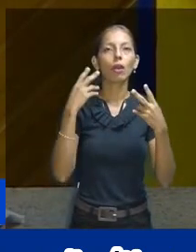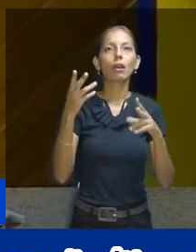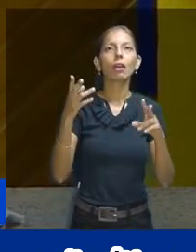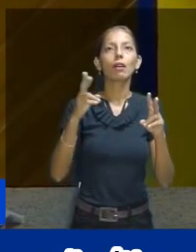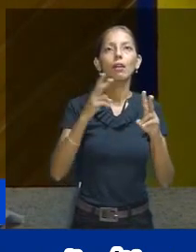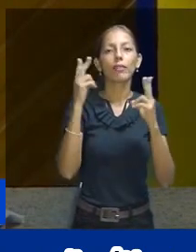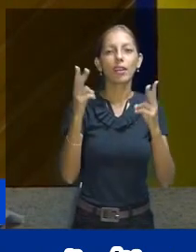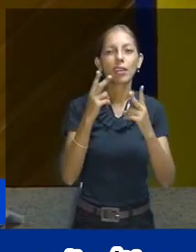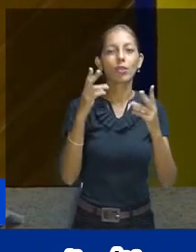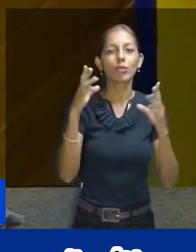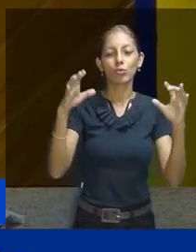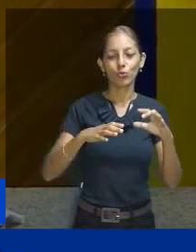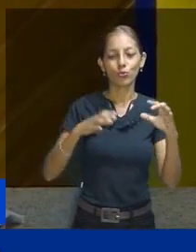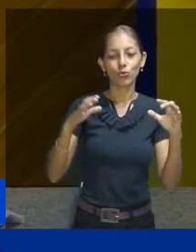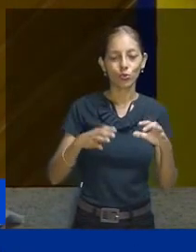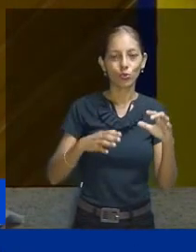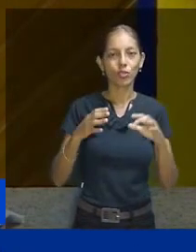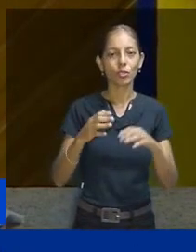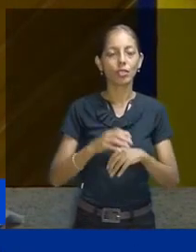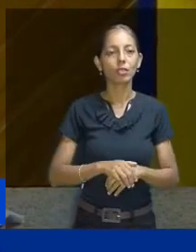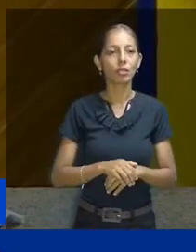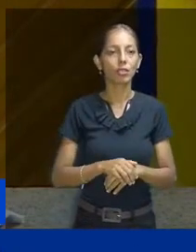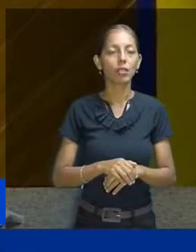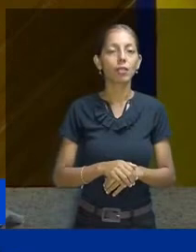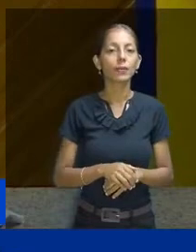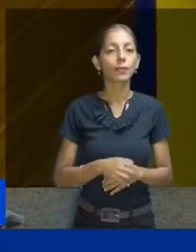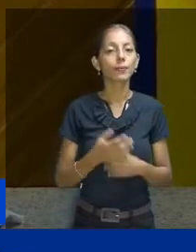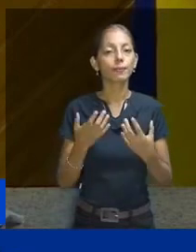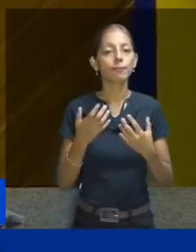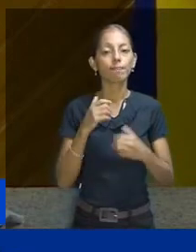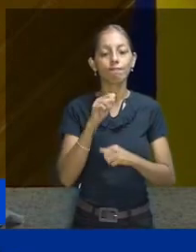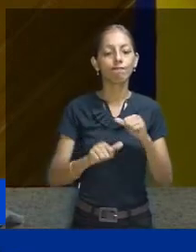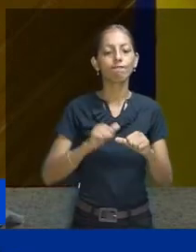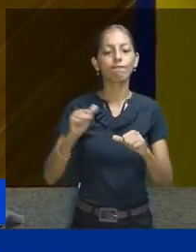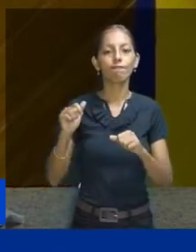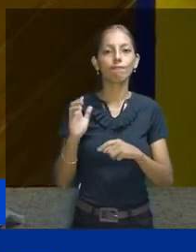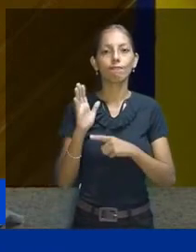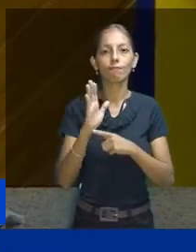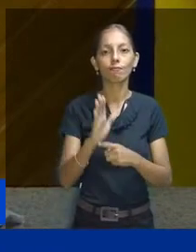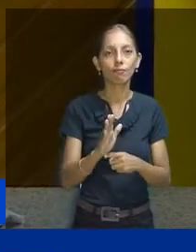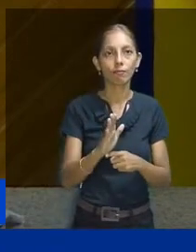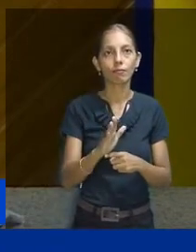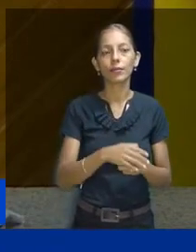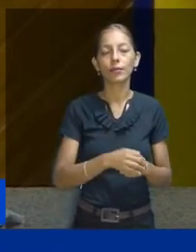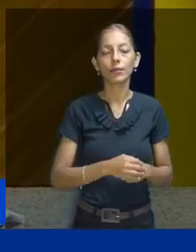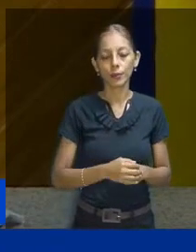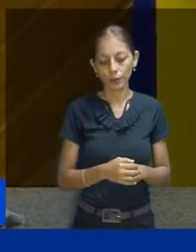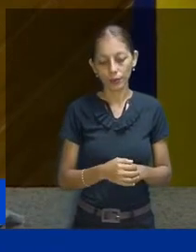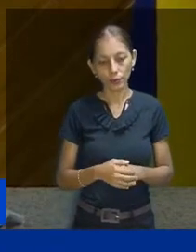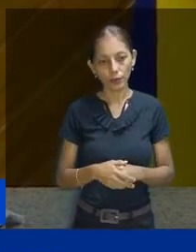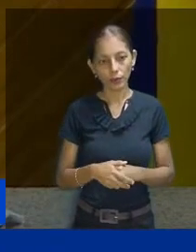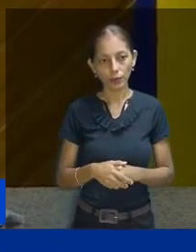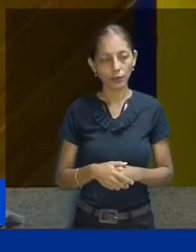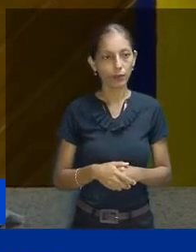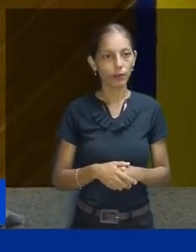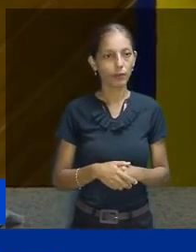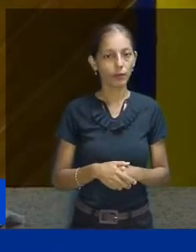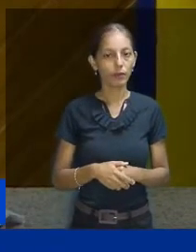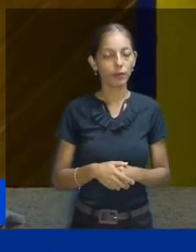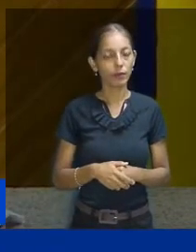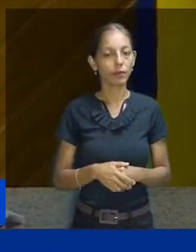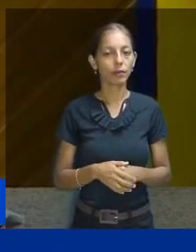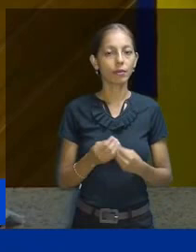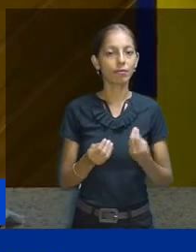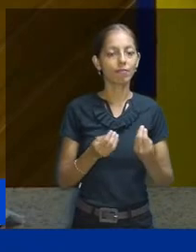a mudança climática e seus impactos, a partir do momento em que, a partir dele, nós podemos gozar de um